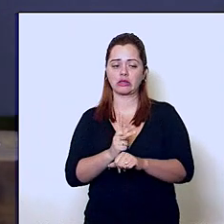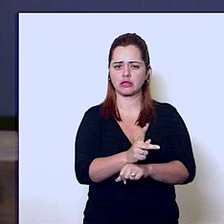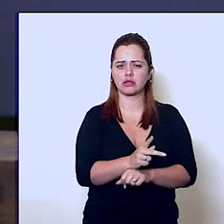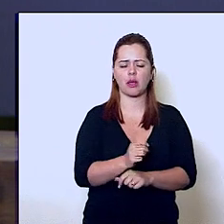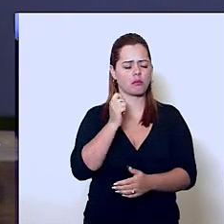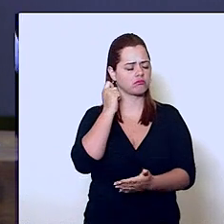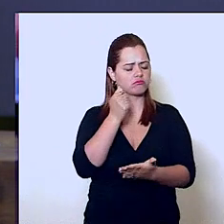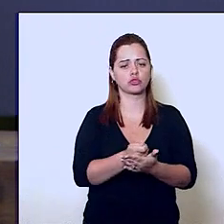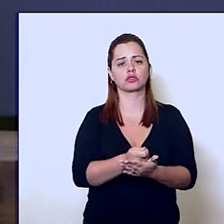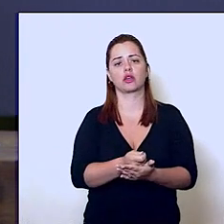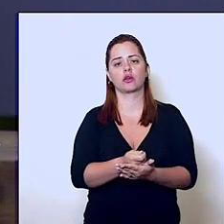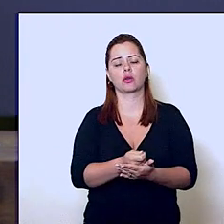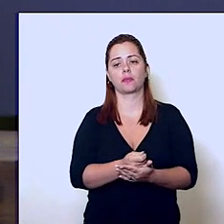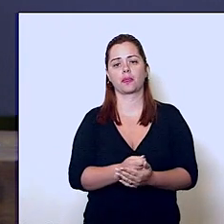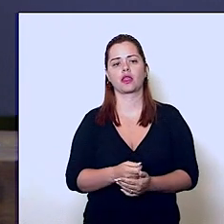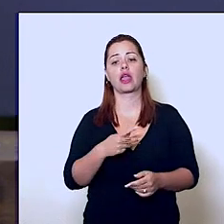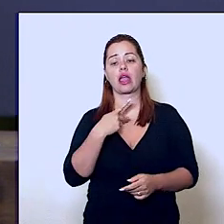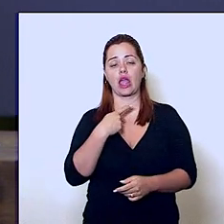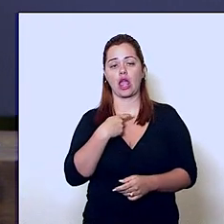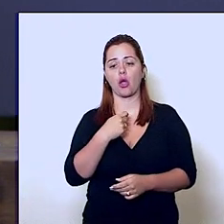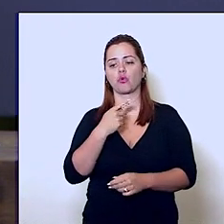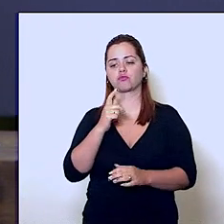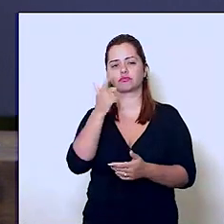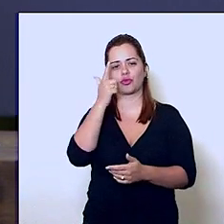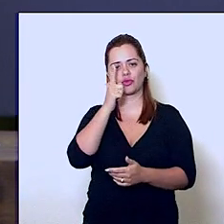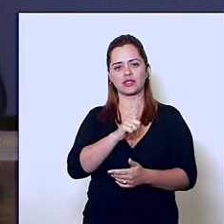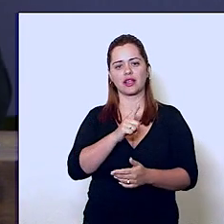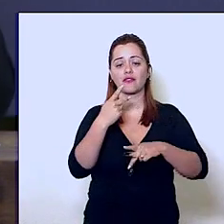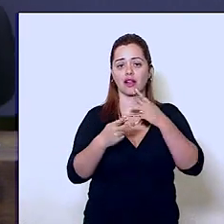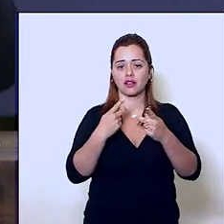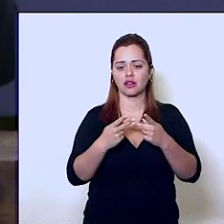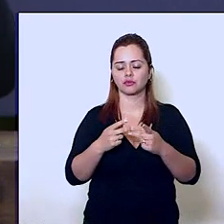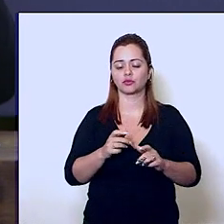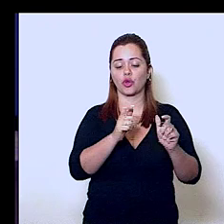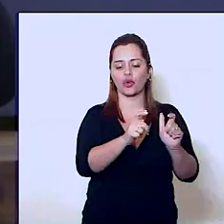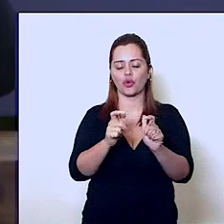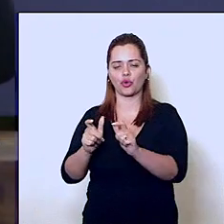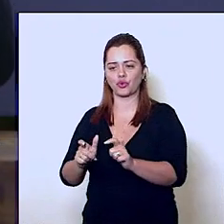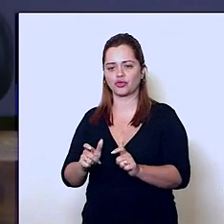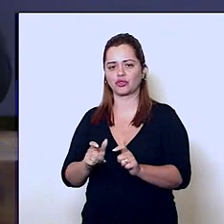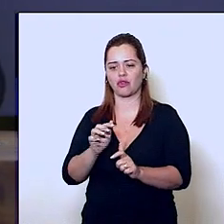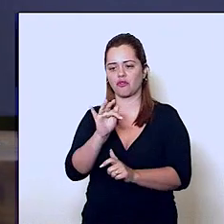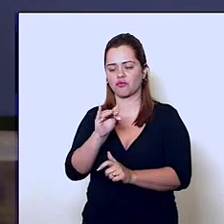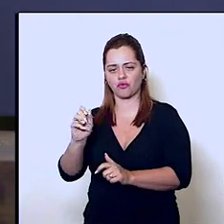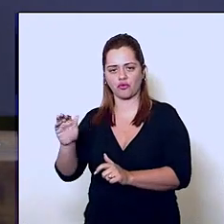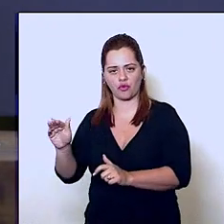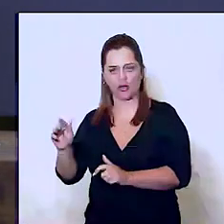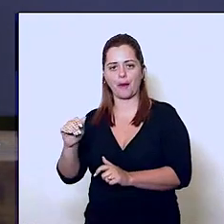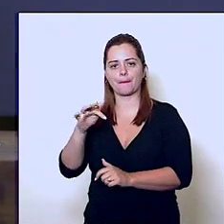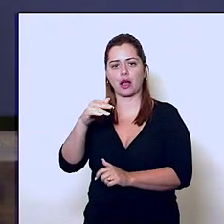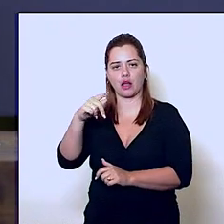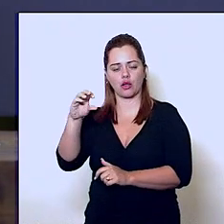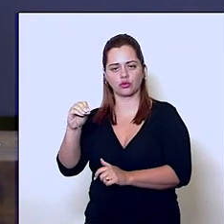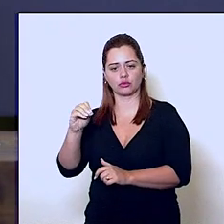comentei que, por onde ele passou, ele, sem dúvida nenhuma, emprestou o seu prestígio a engrandecer, né, o